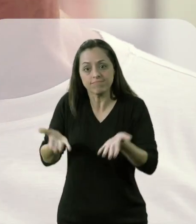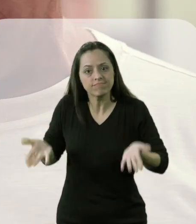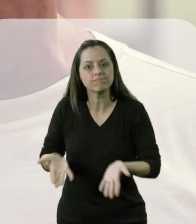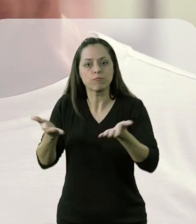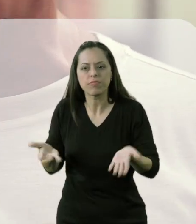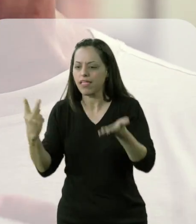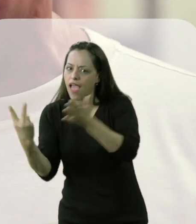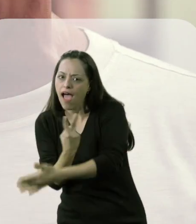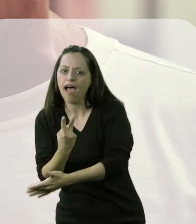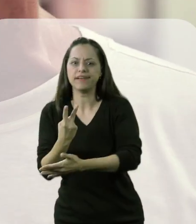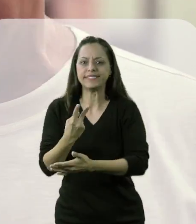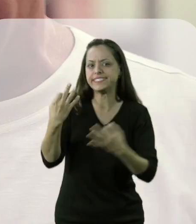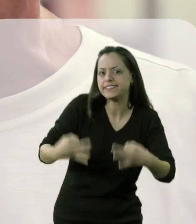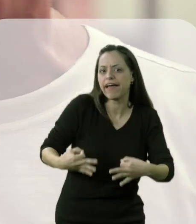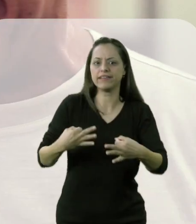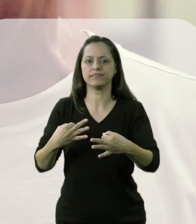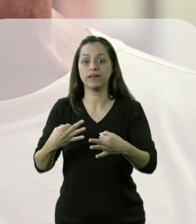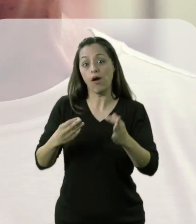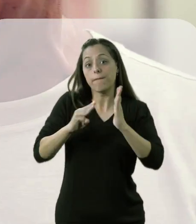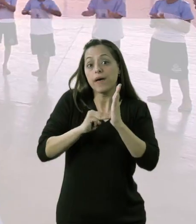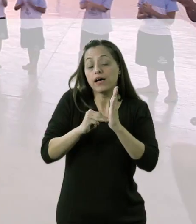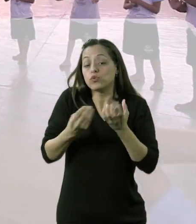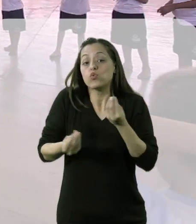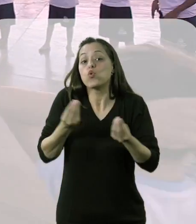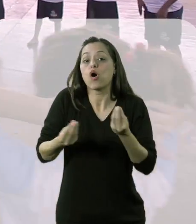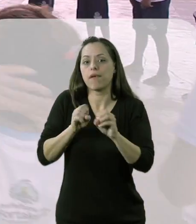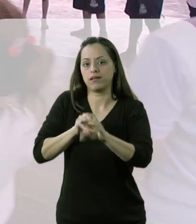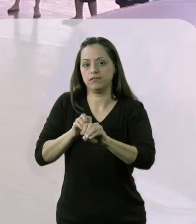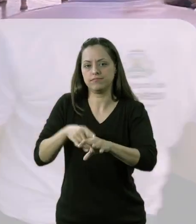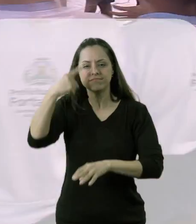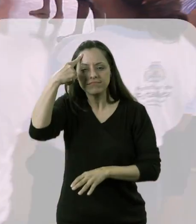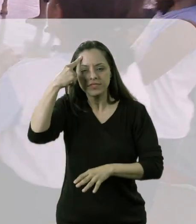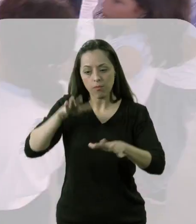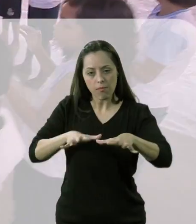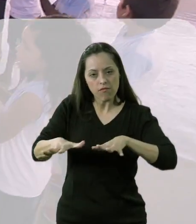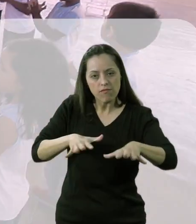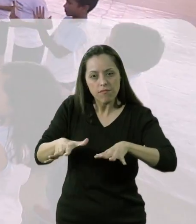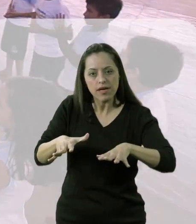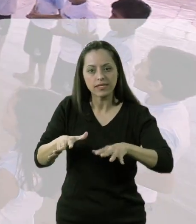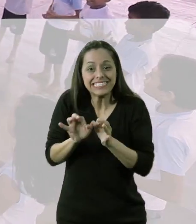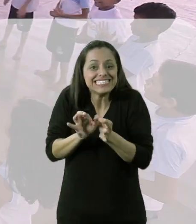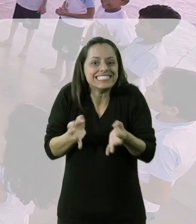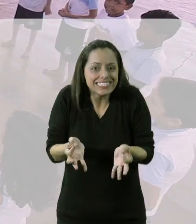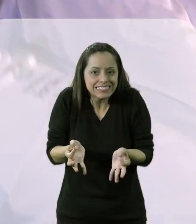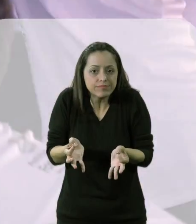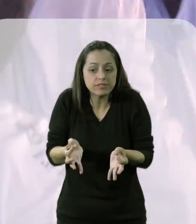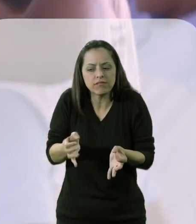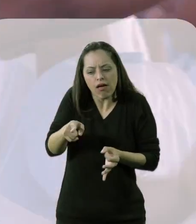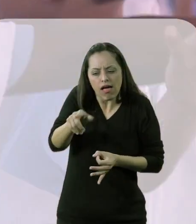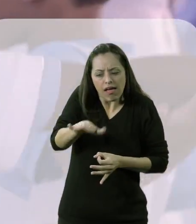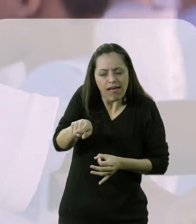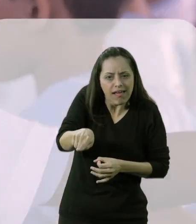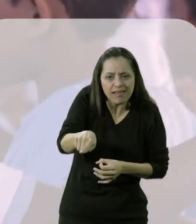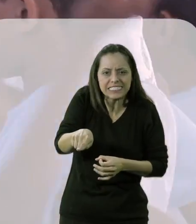a tentando, criando, errando, acertando algumas metodologias, né? Eu pensava em um movimento simples